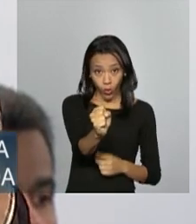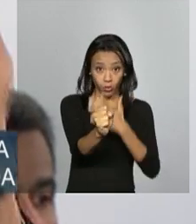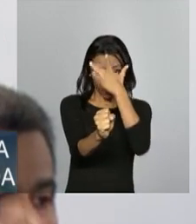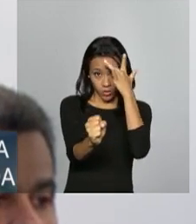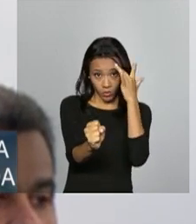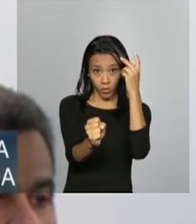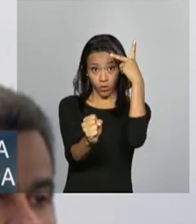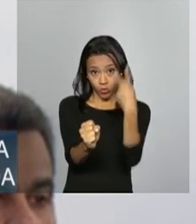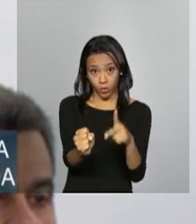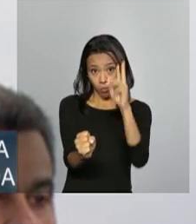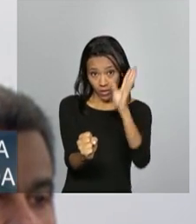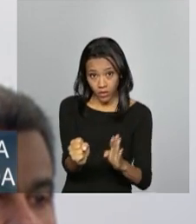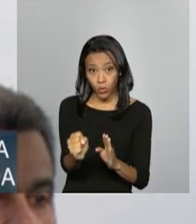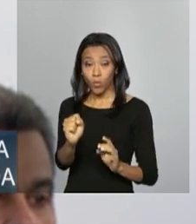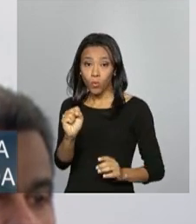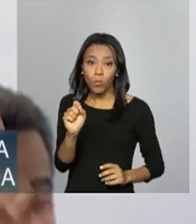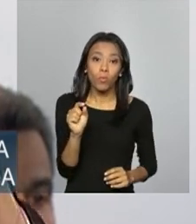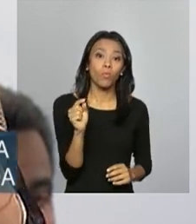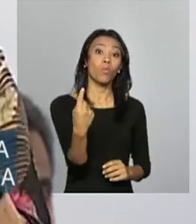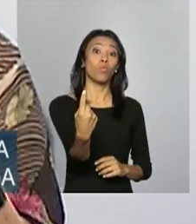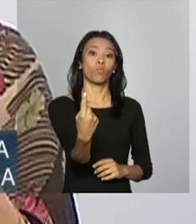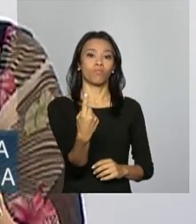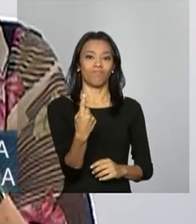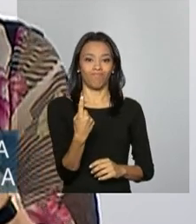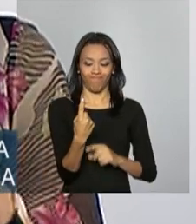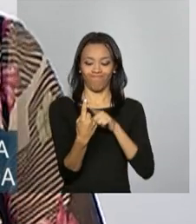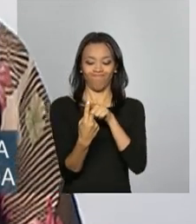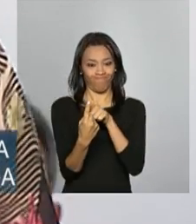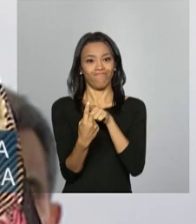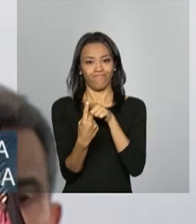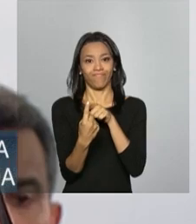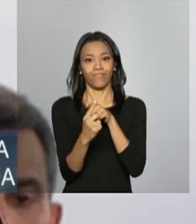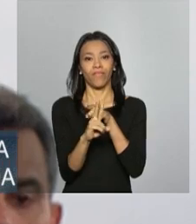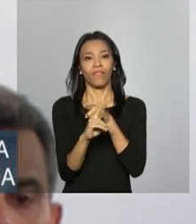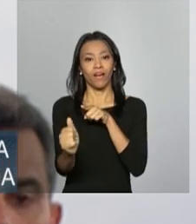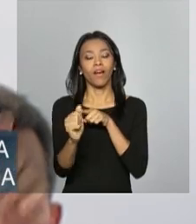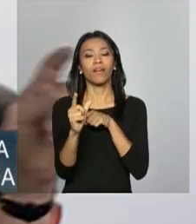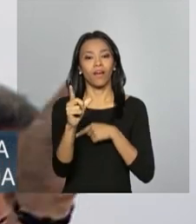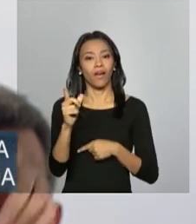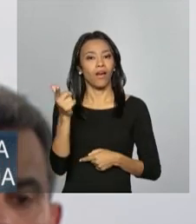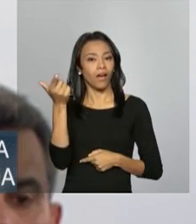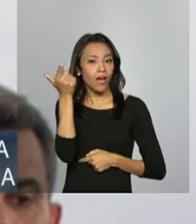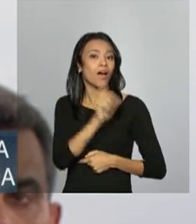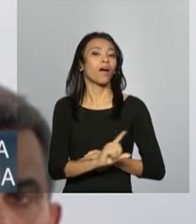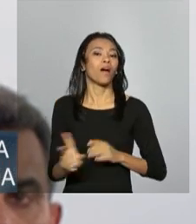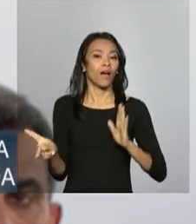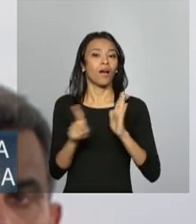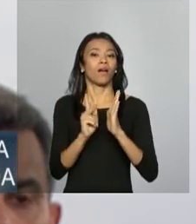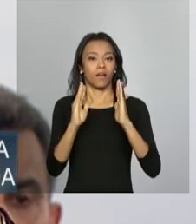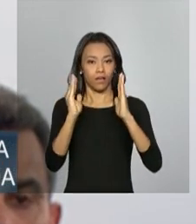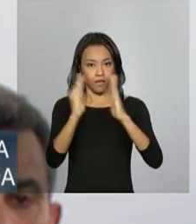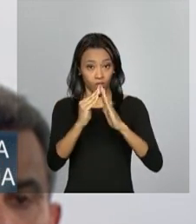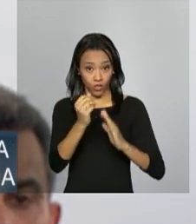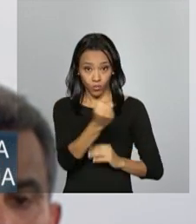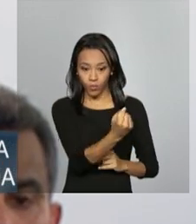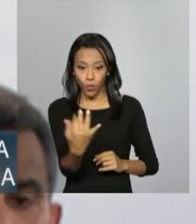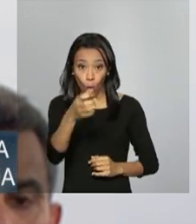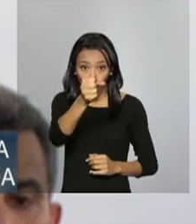um vai ter sido beneficiário por esse programa. Por